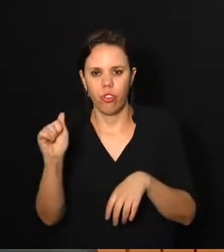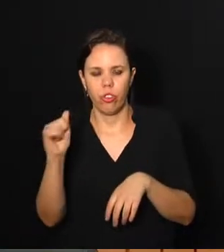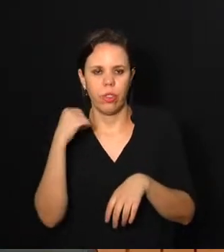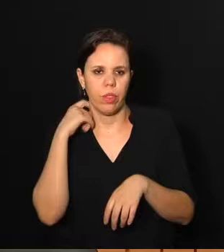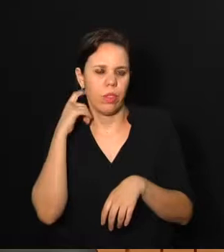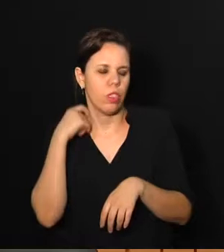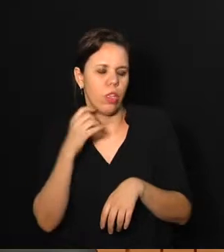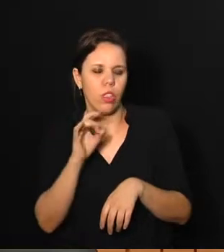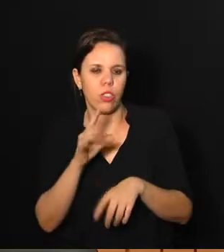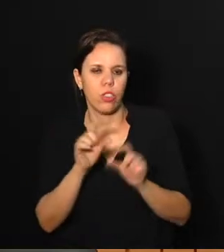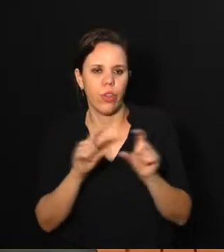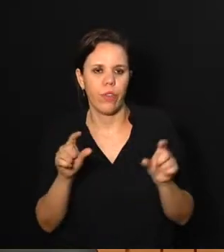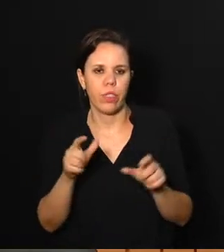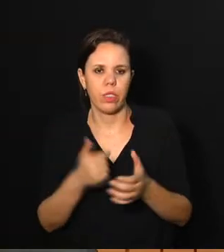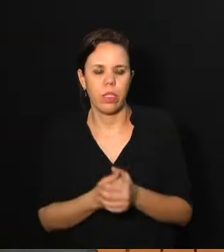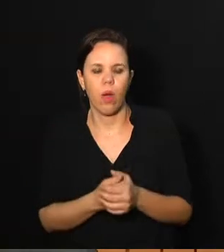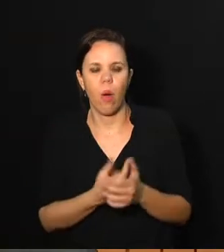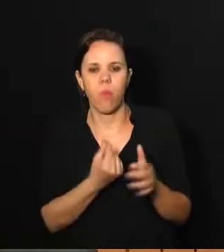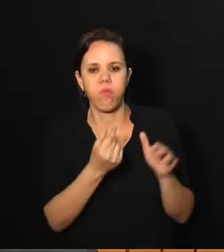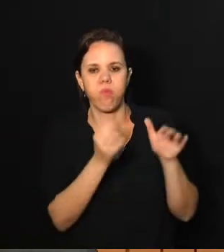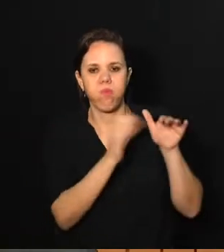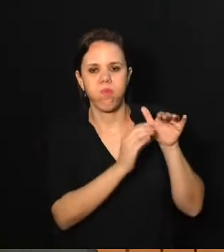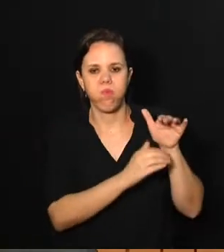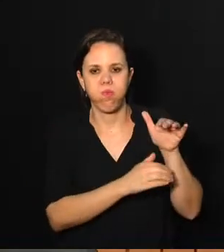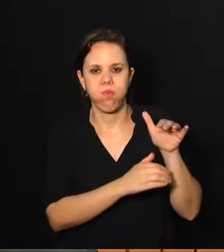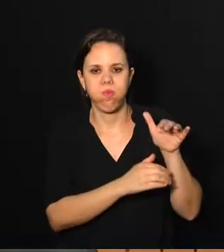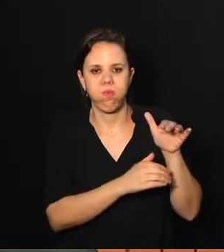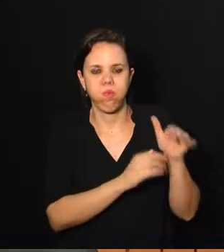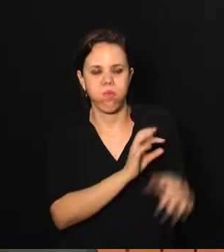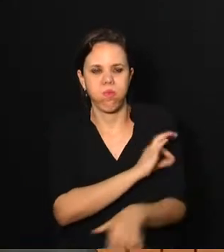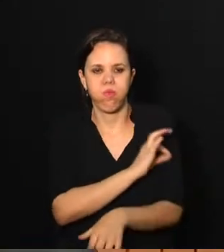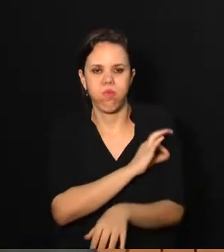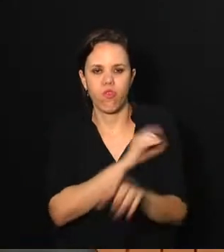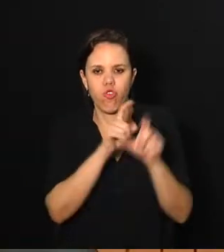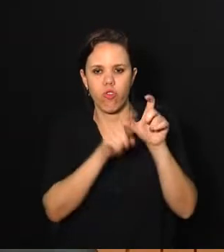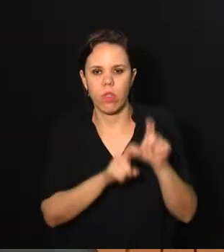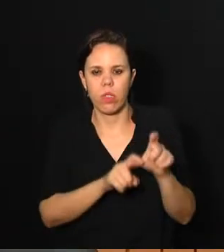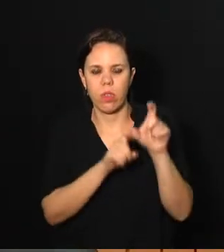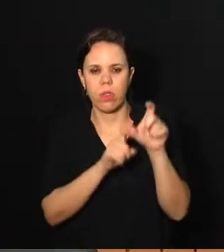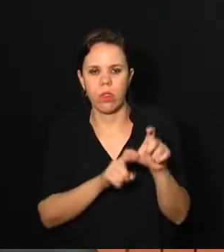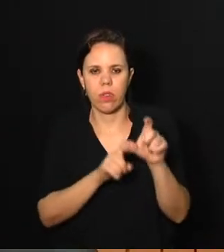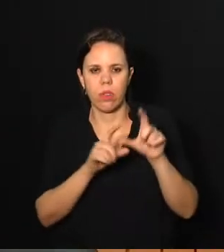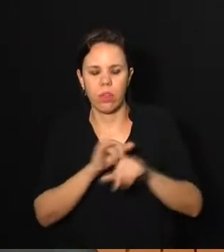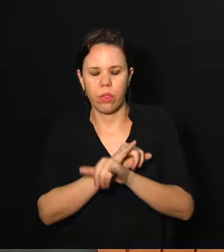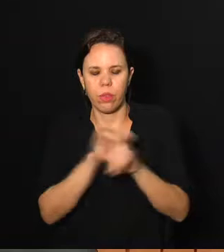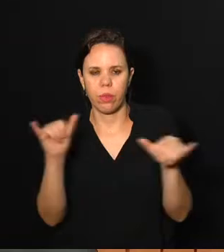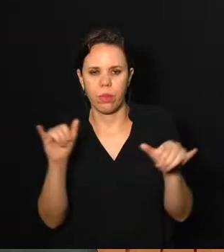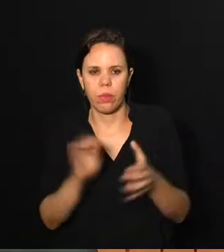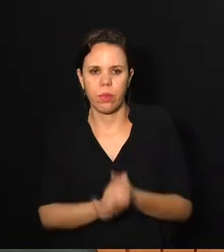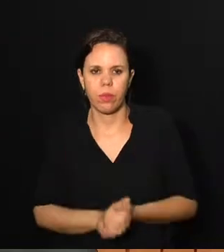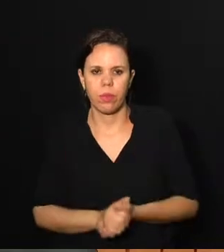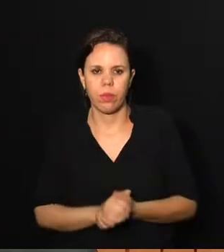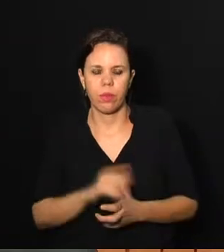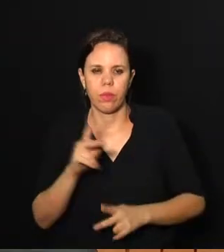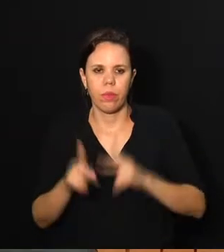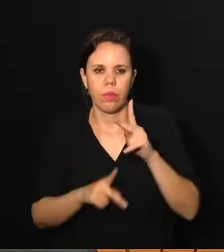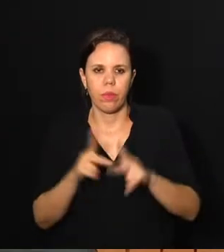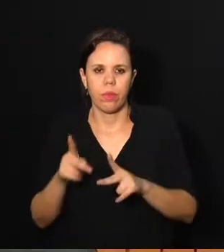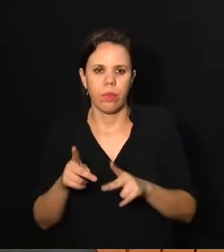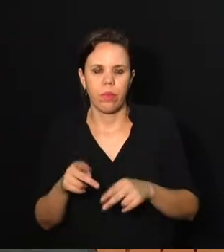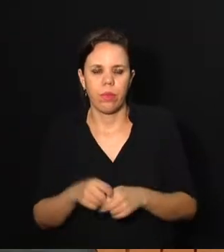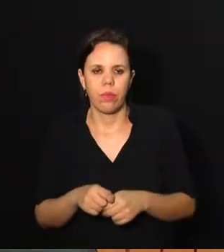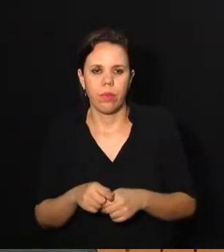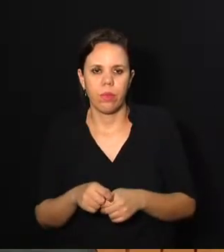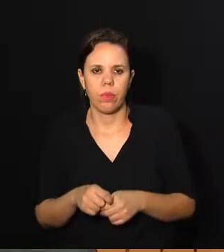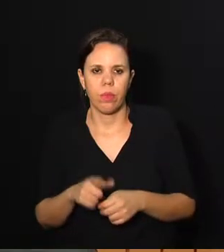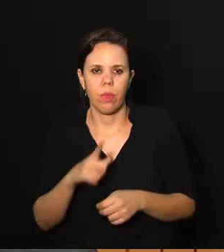só frisei a questão do fundo municipal, porque ele depende dessa divulgação para que as pessoas peguem